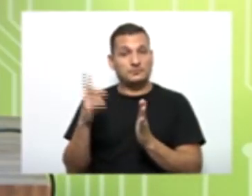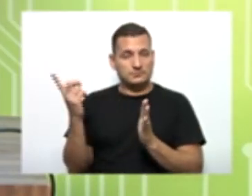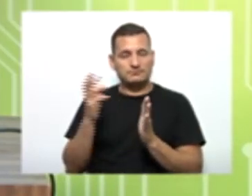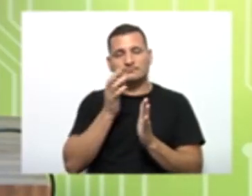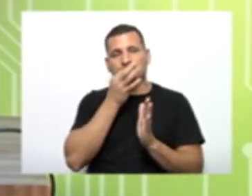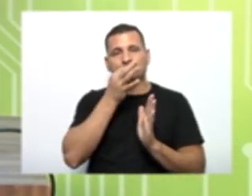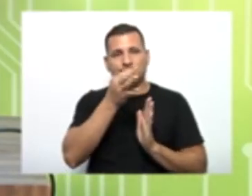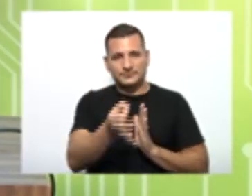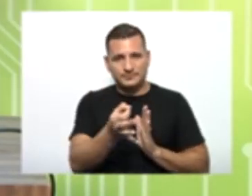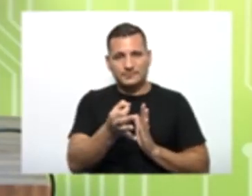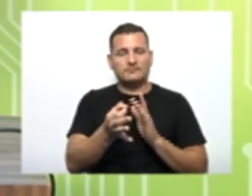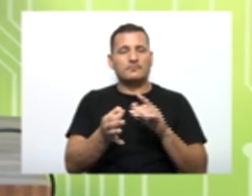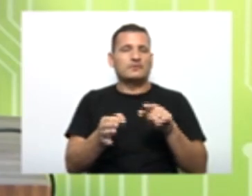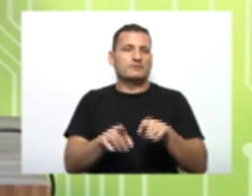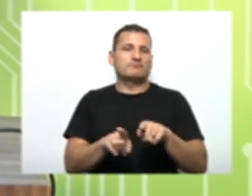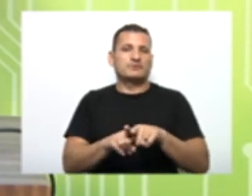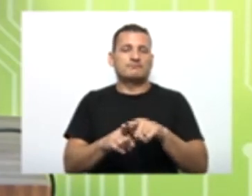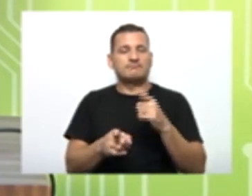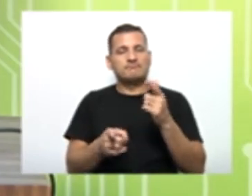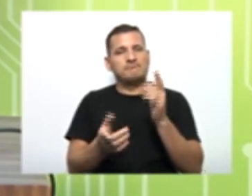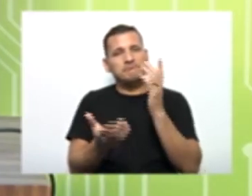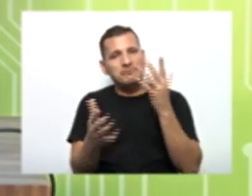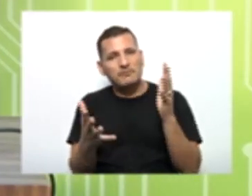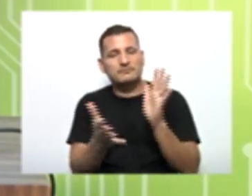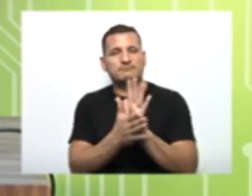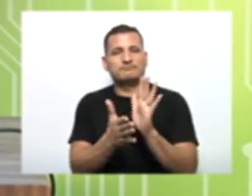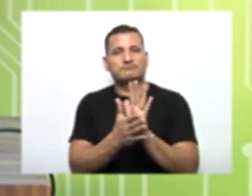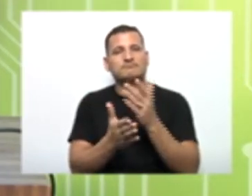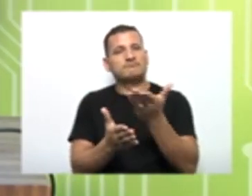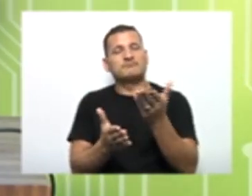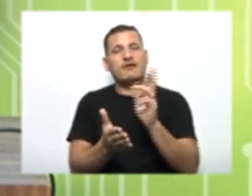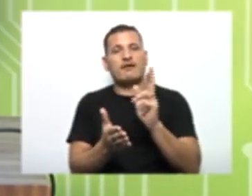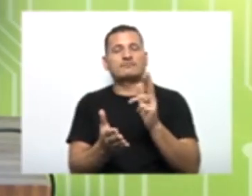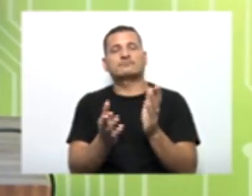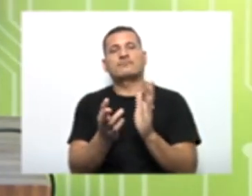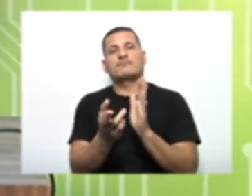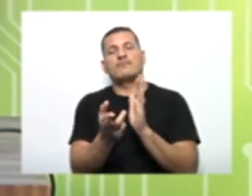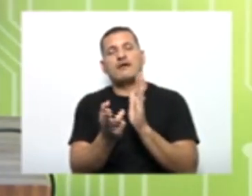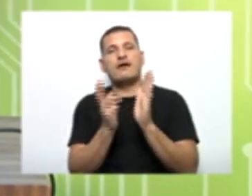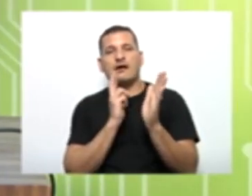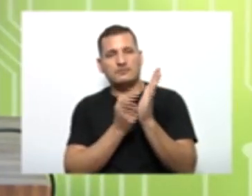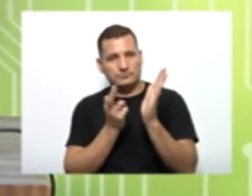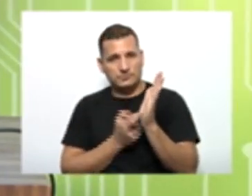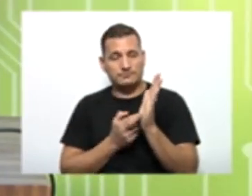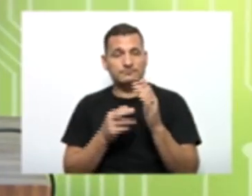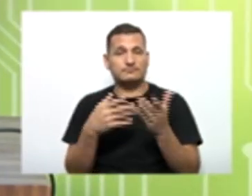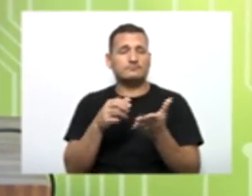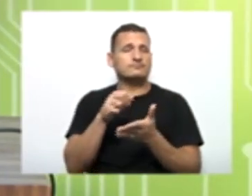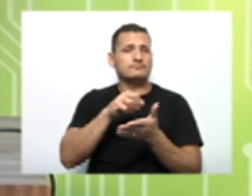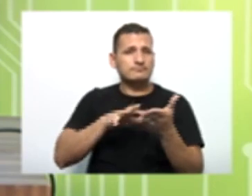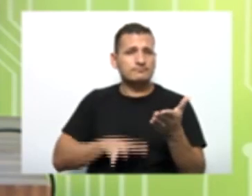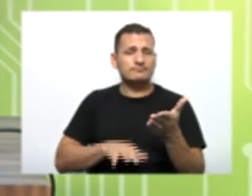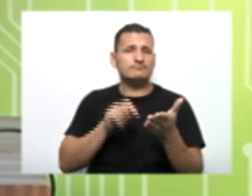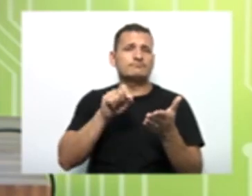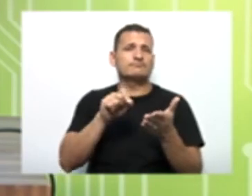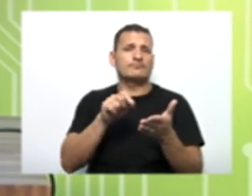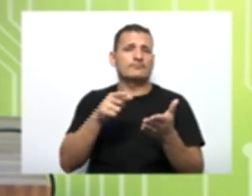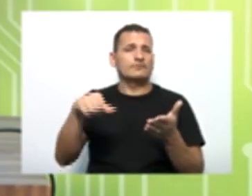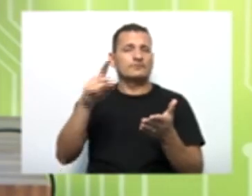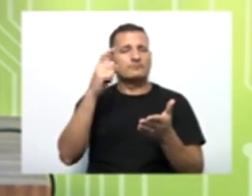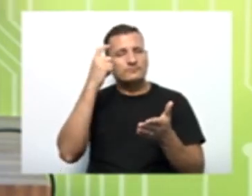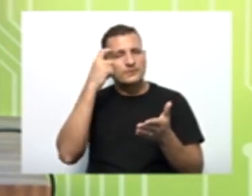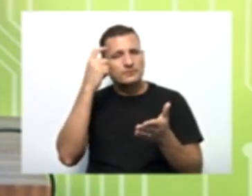chamamos de grupos étnico-raciais. Nós precisamos ter a capacidade de conviver com respeito e de conviver